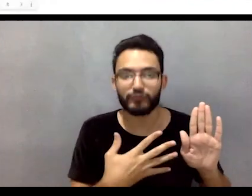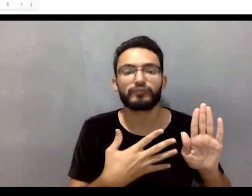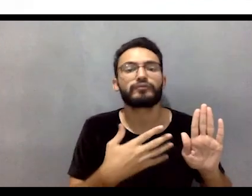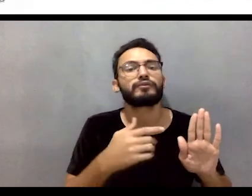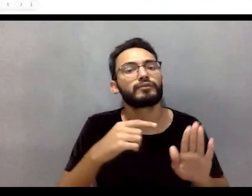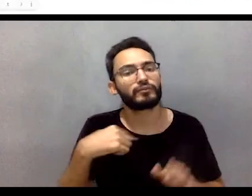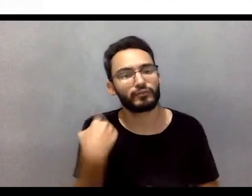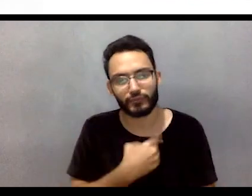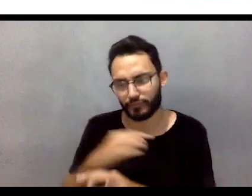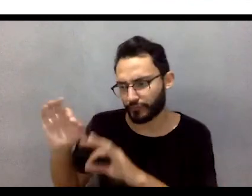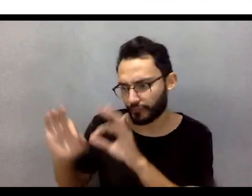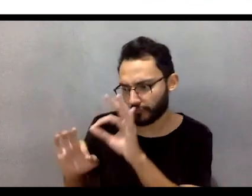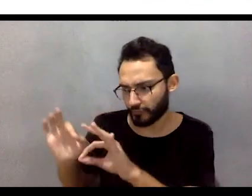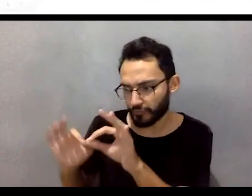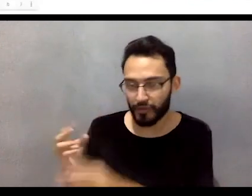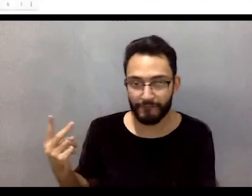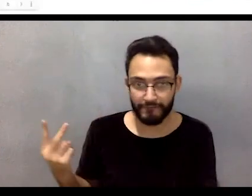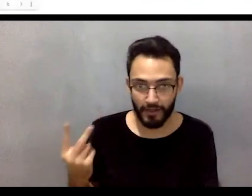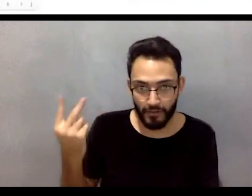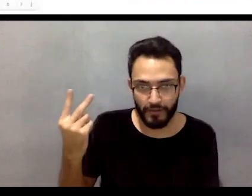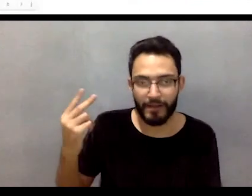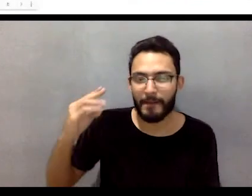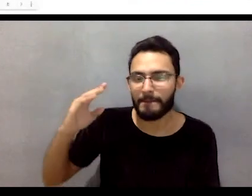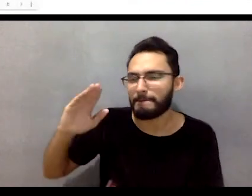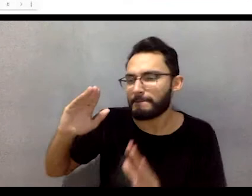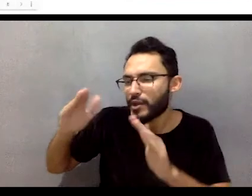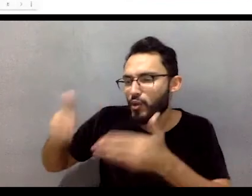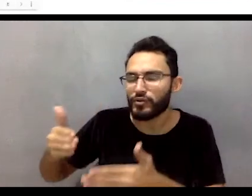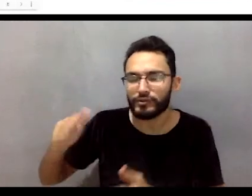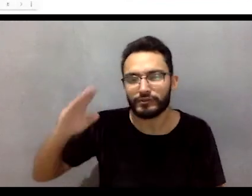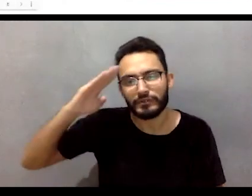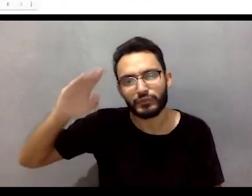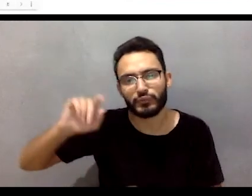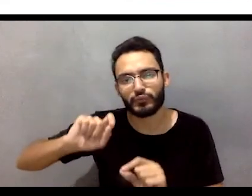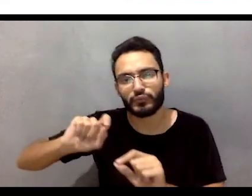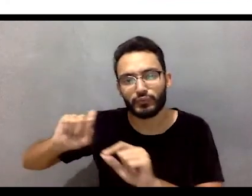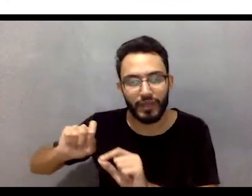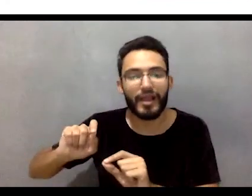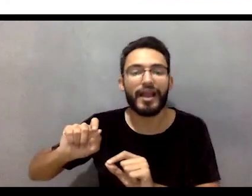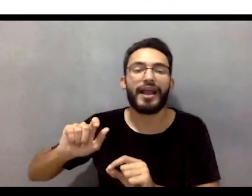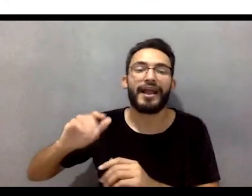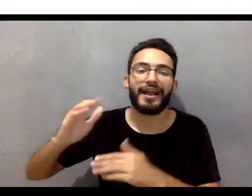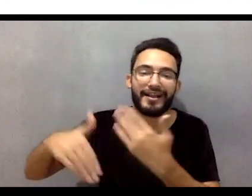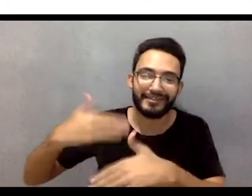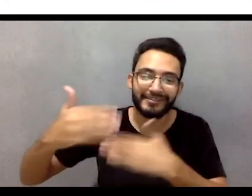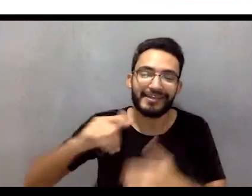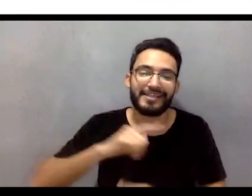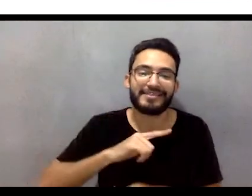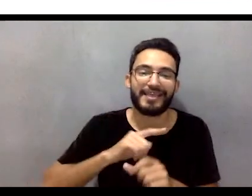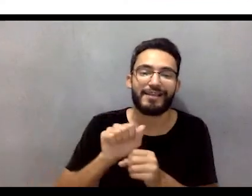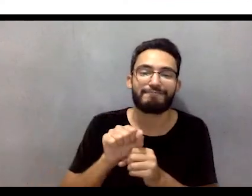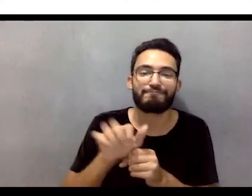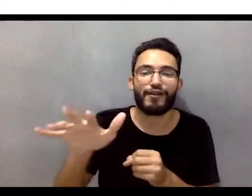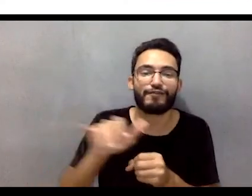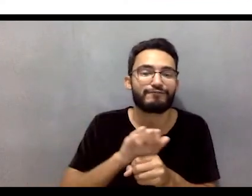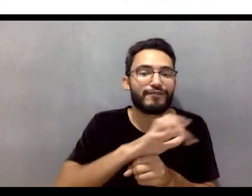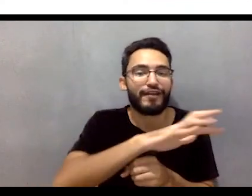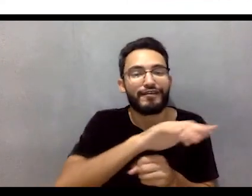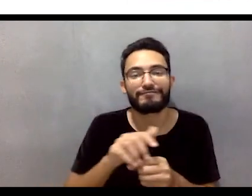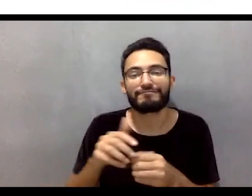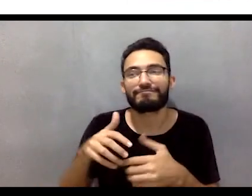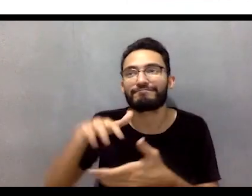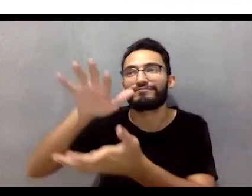a engenharia de valor e priorizamos, e aí nós temos o product backlog. Então, quando